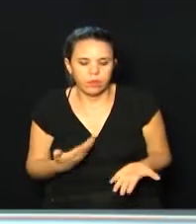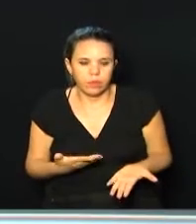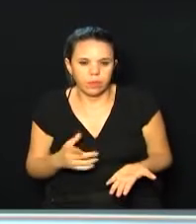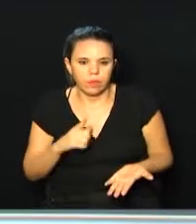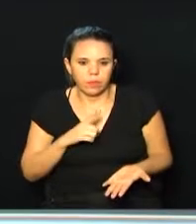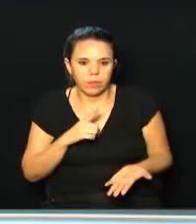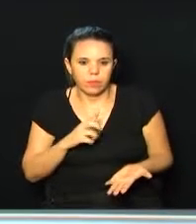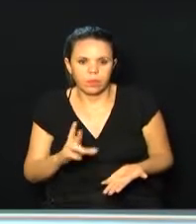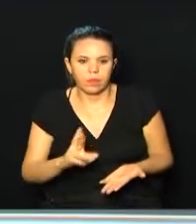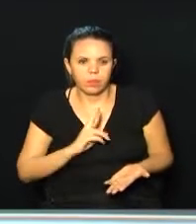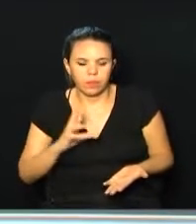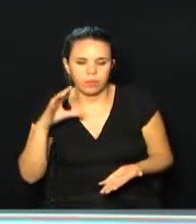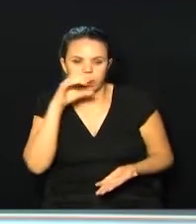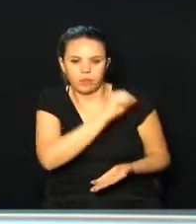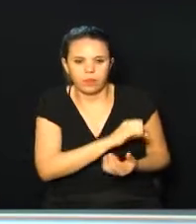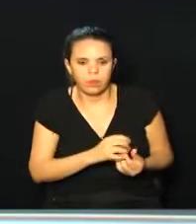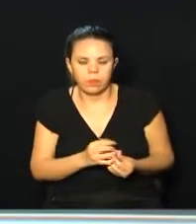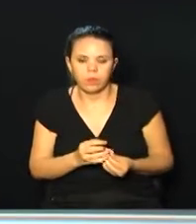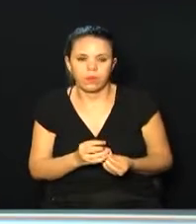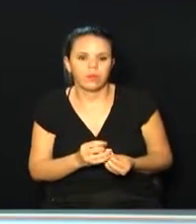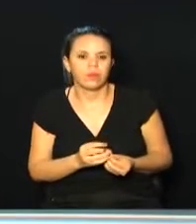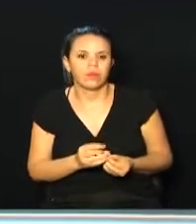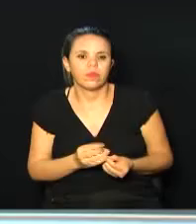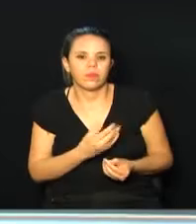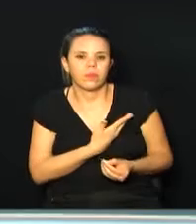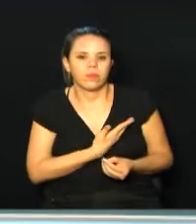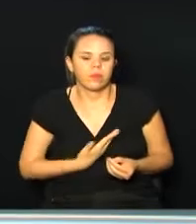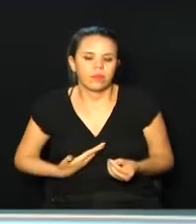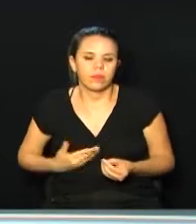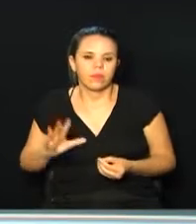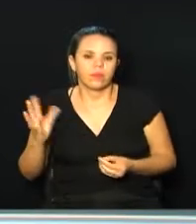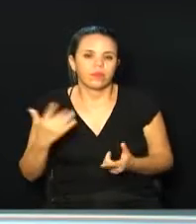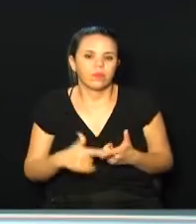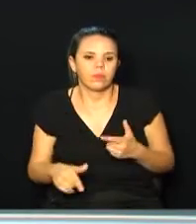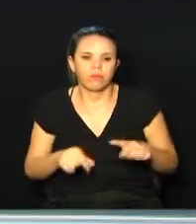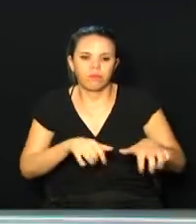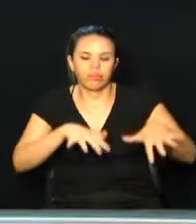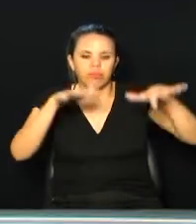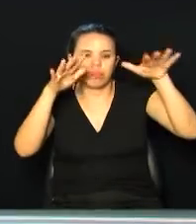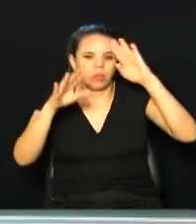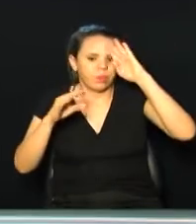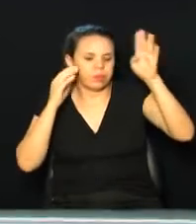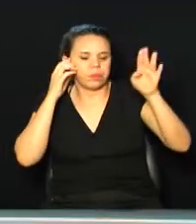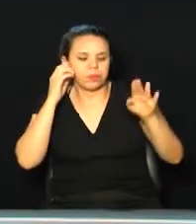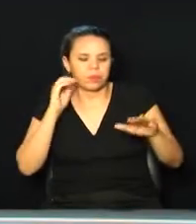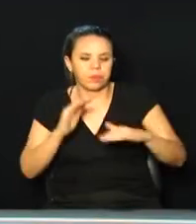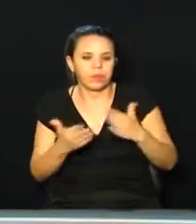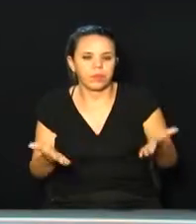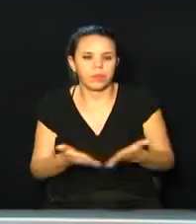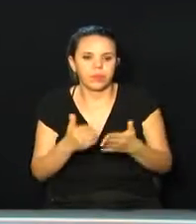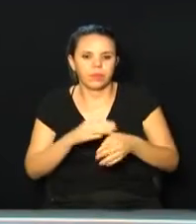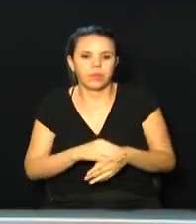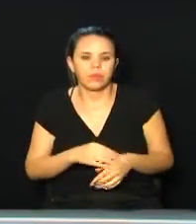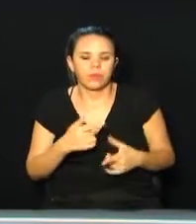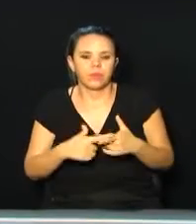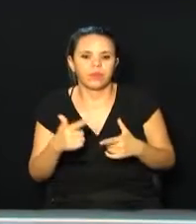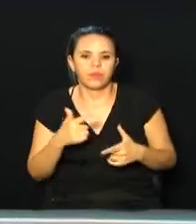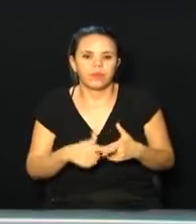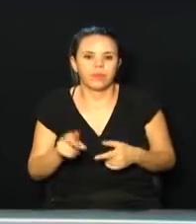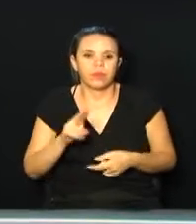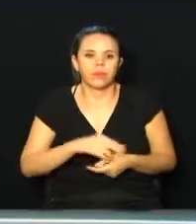haja uma resposta rápida do poder público quando acontecem as enchentes. Principalmente na periferia, o problema de